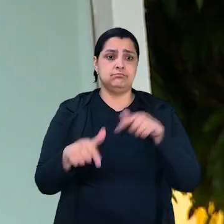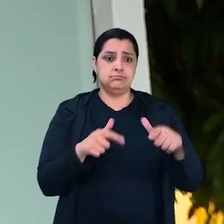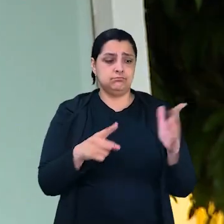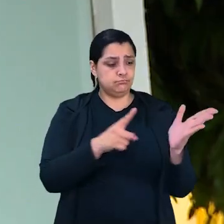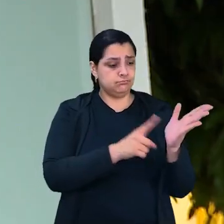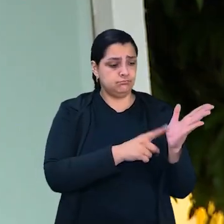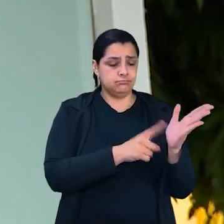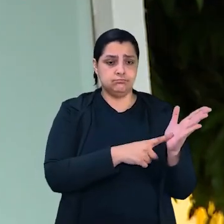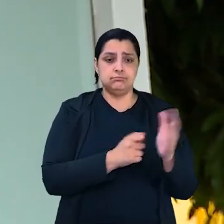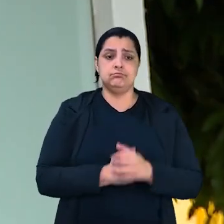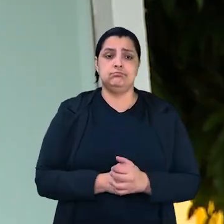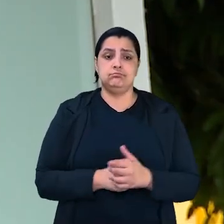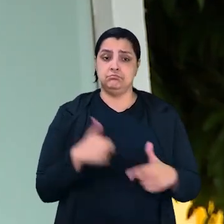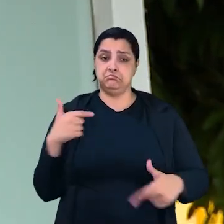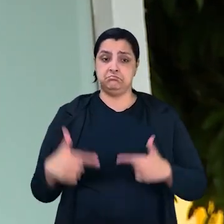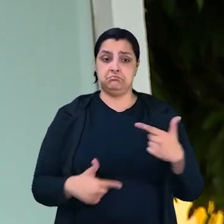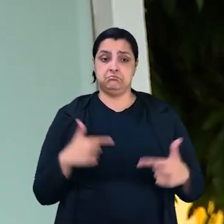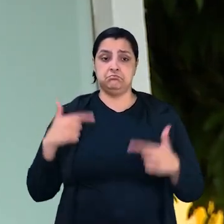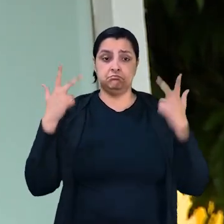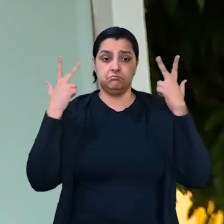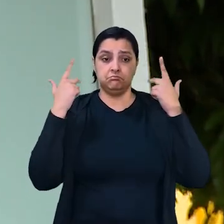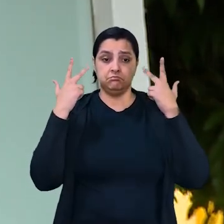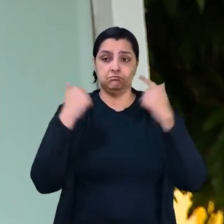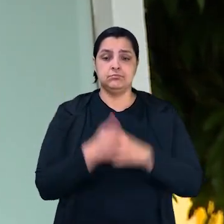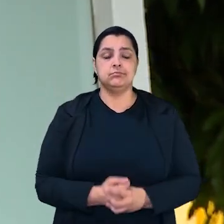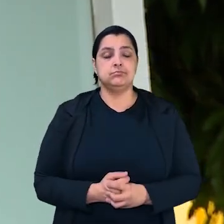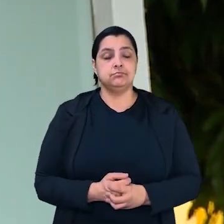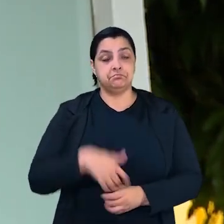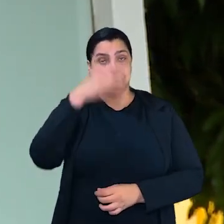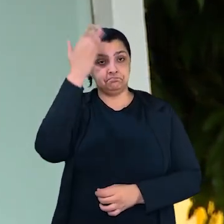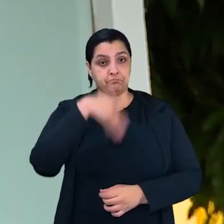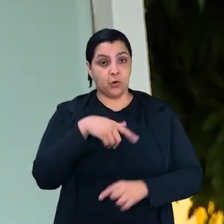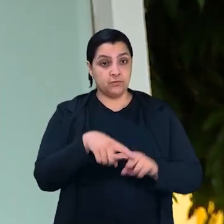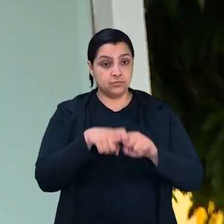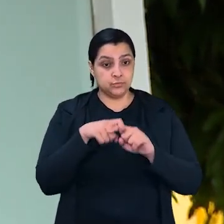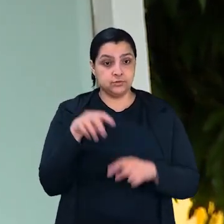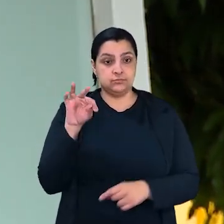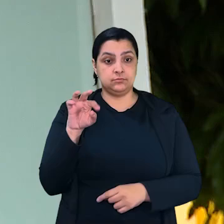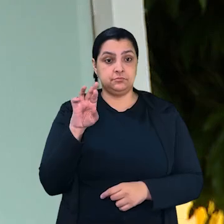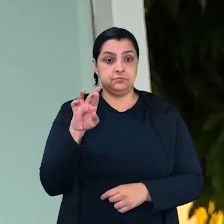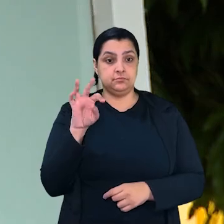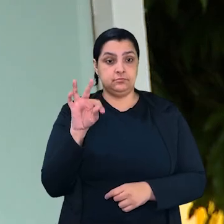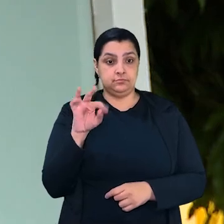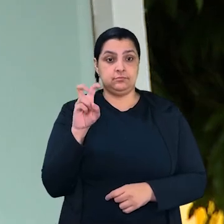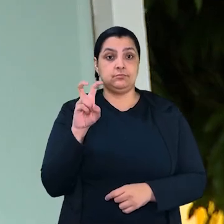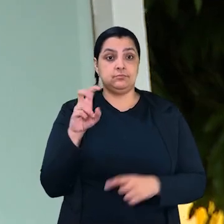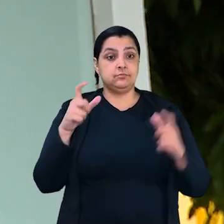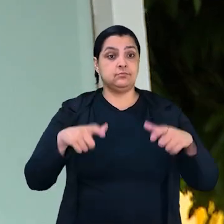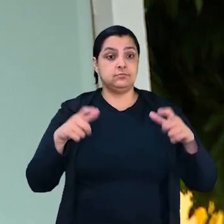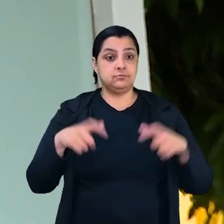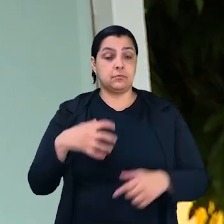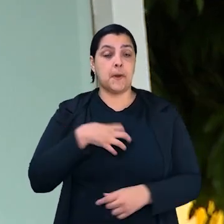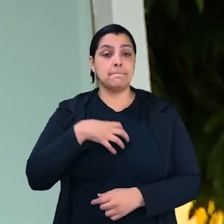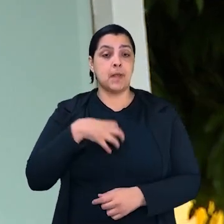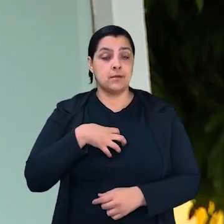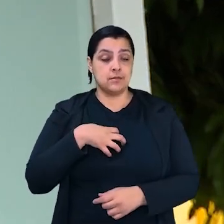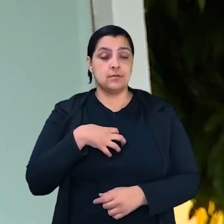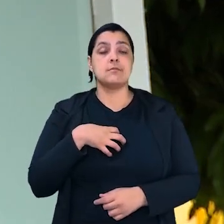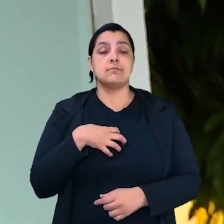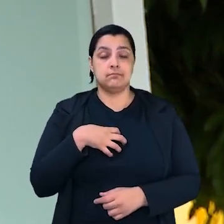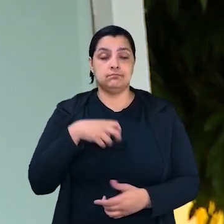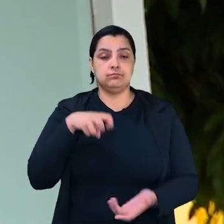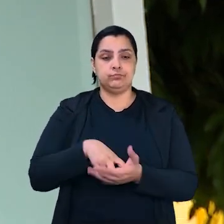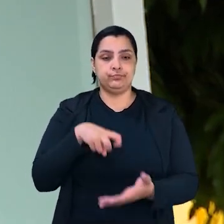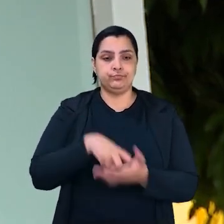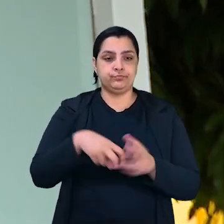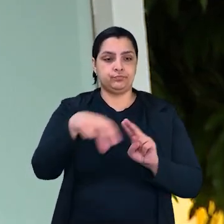normalmente, registraram ponto e exerceram as funções. Com base nas provas, o Tribunal Regional do Trabalho da 5ª Região na